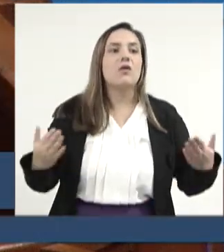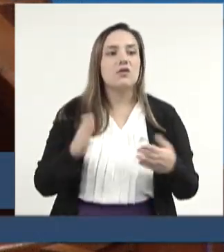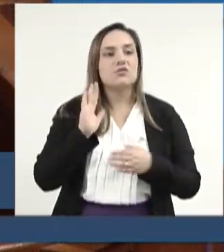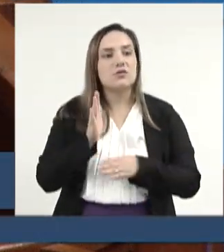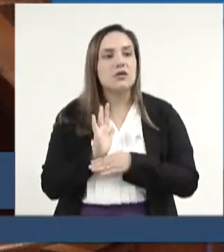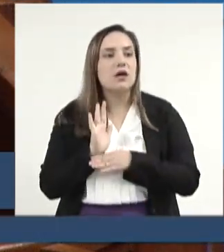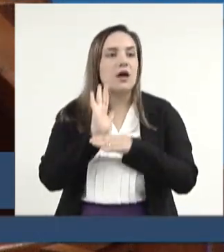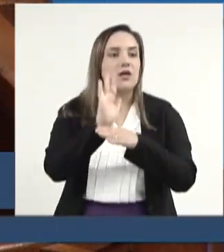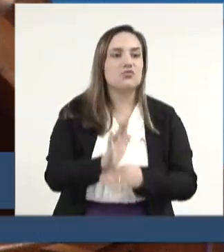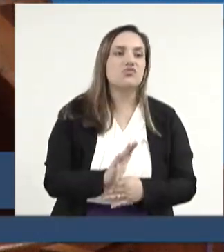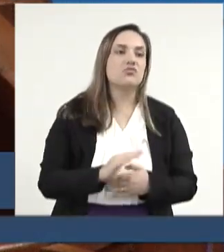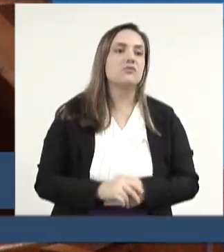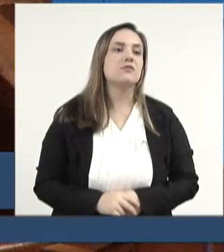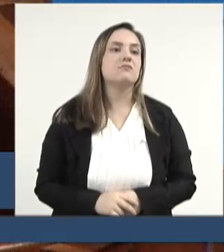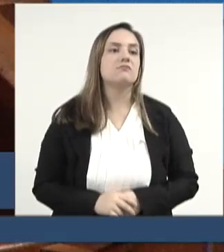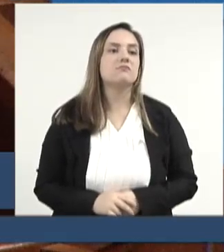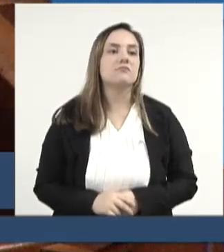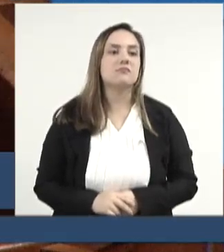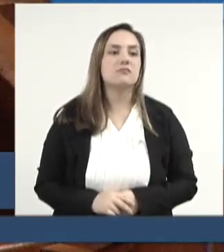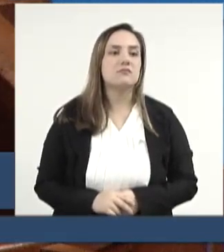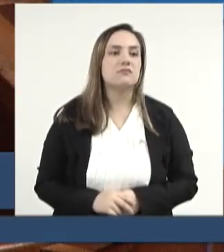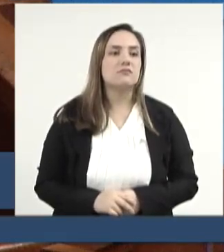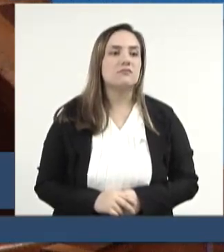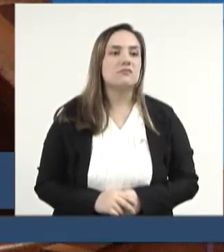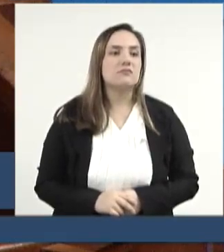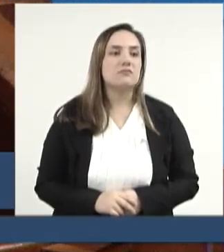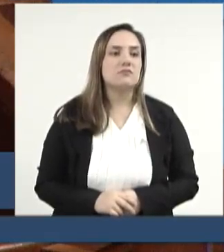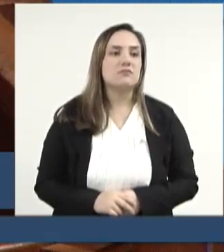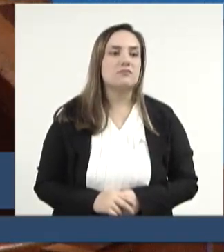no sentido de não fazer com que esse produtor